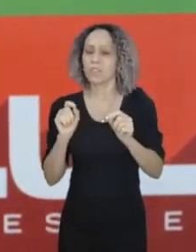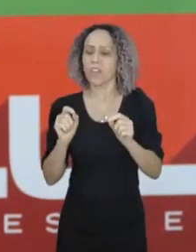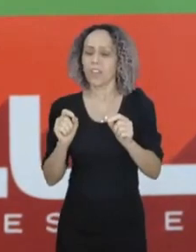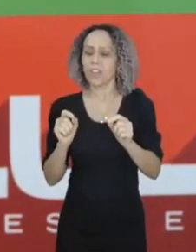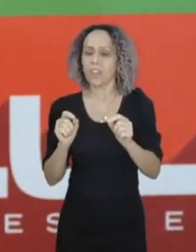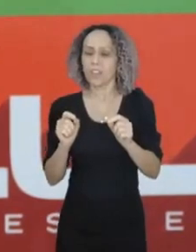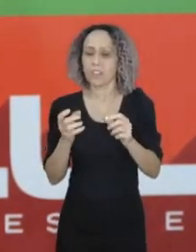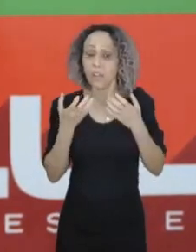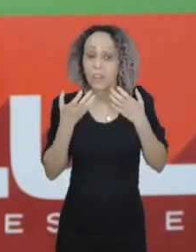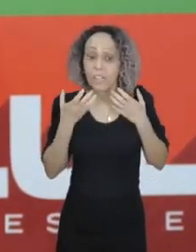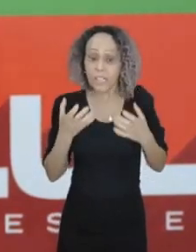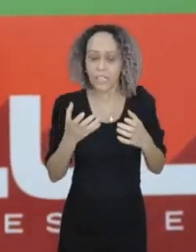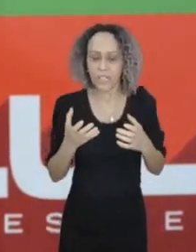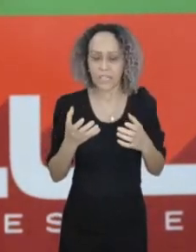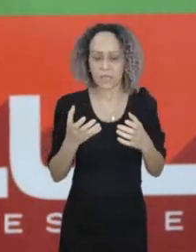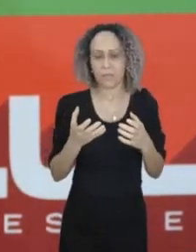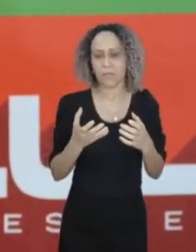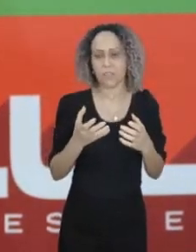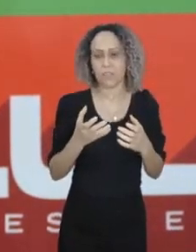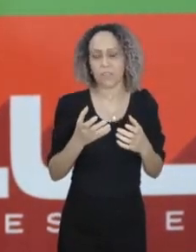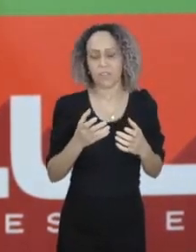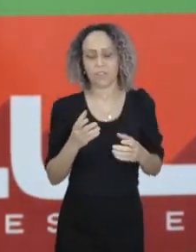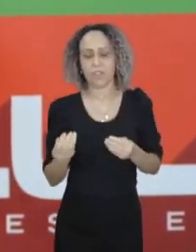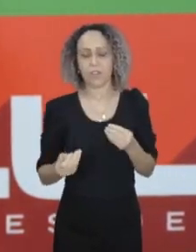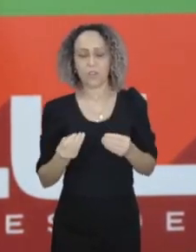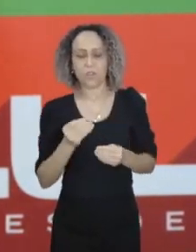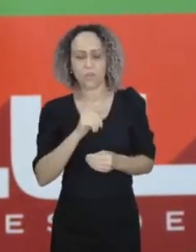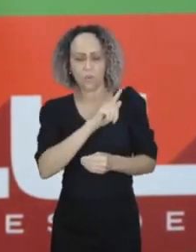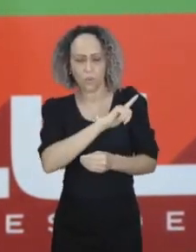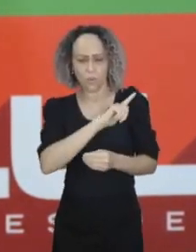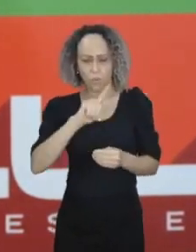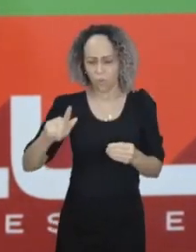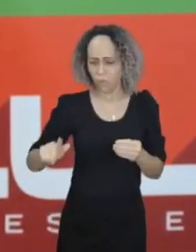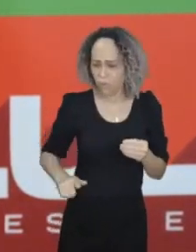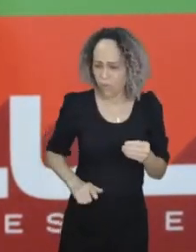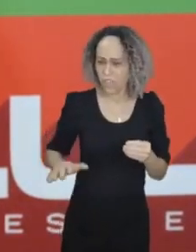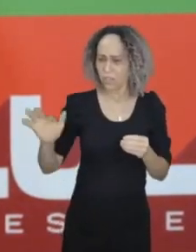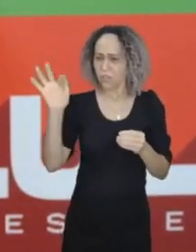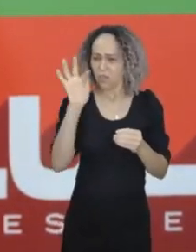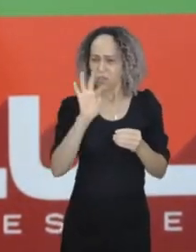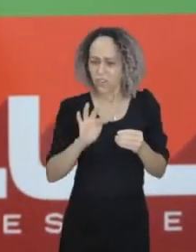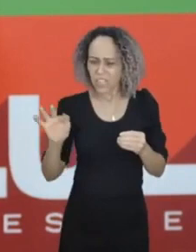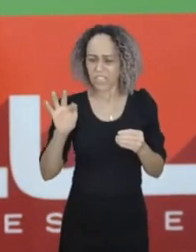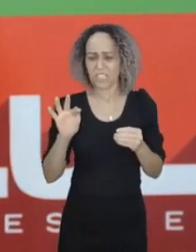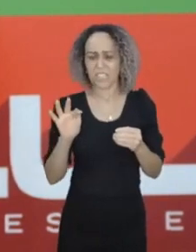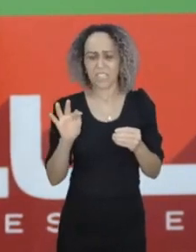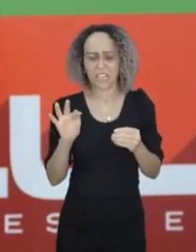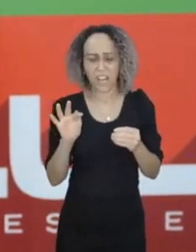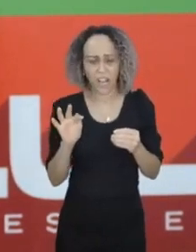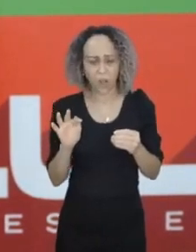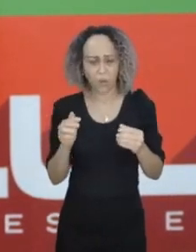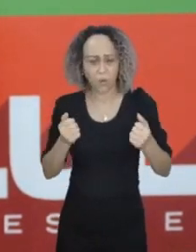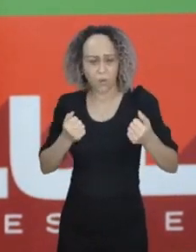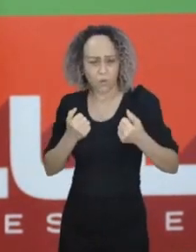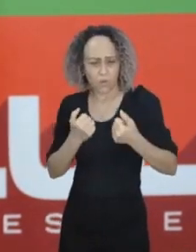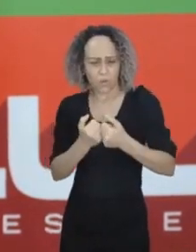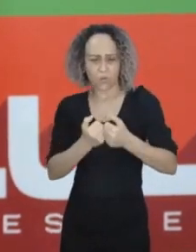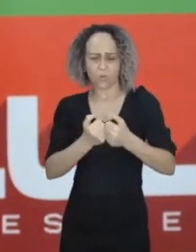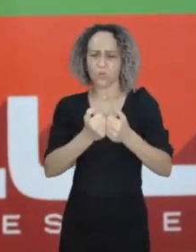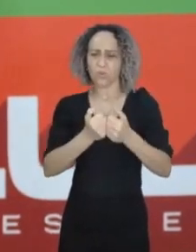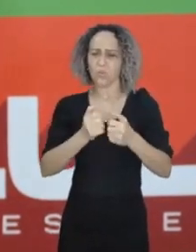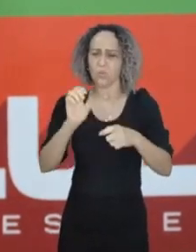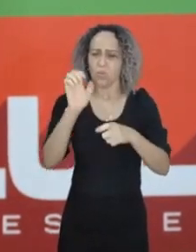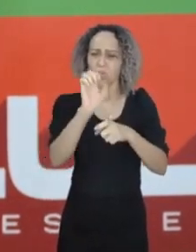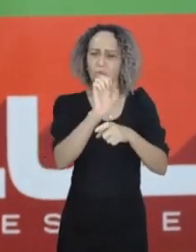sem interferir naquilo que é obrigação dos Estados hoje e nós aprovamos algumas coisas que eu considero